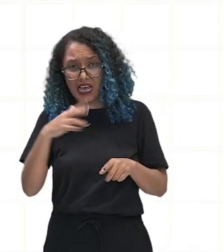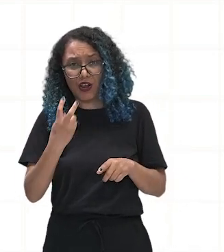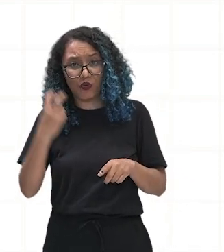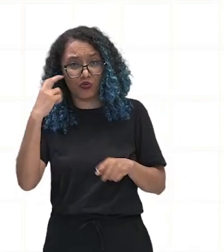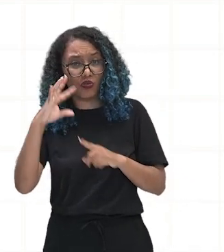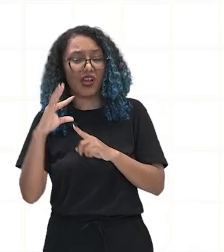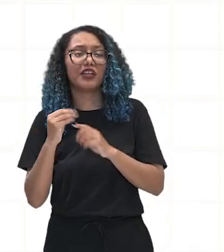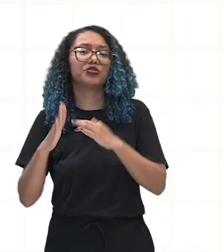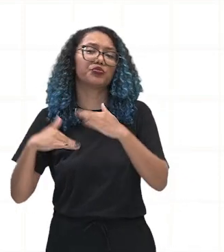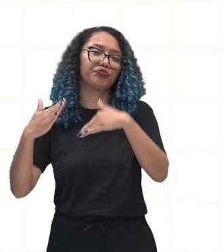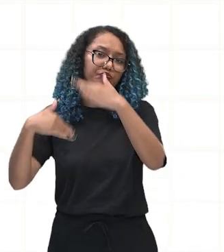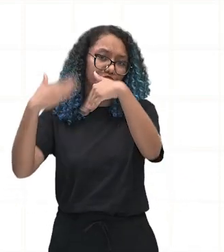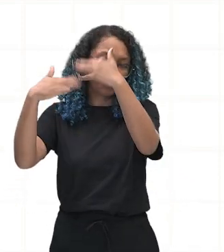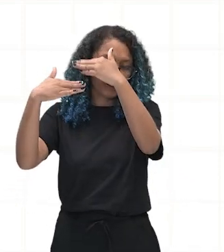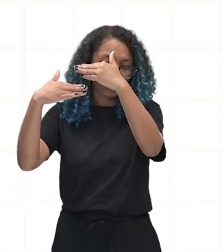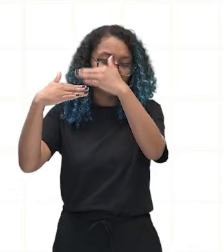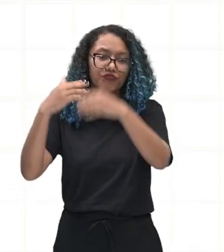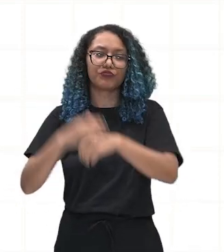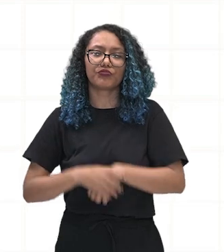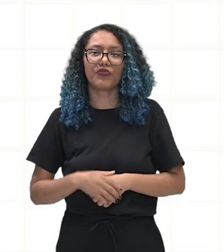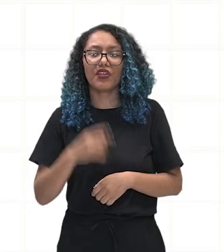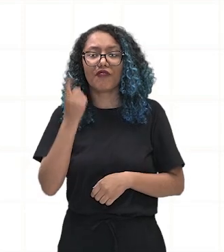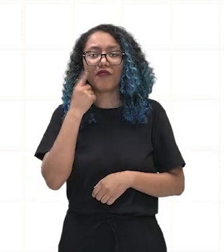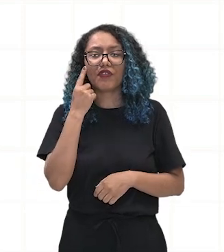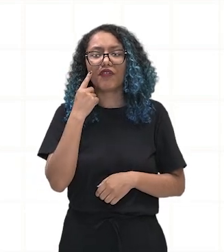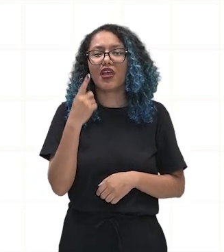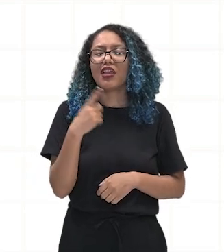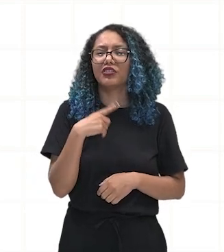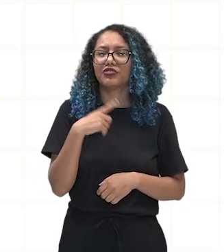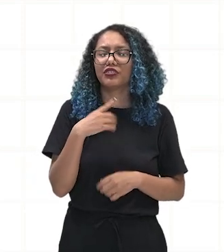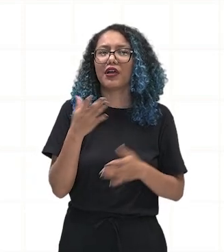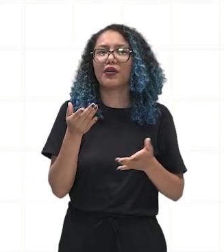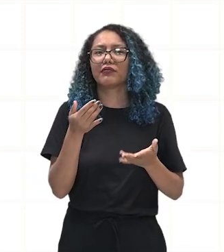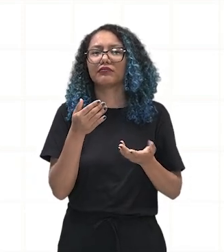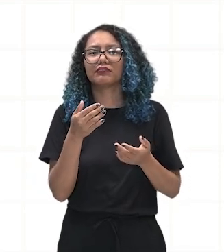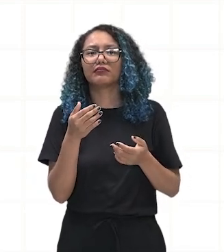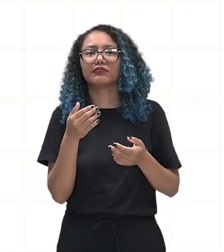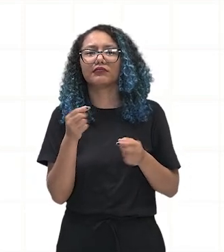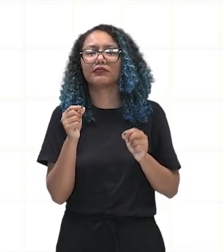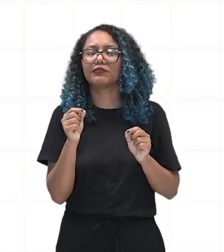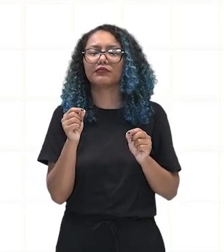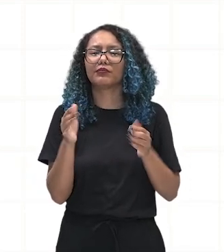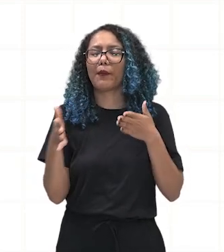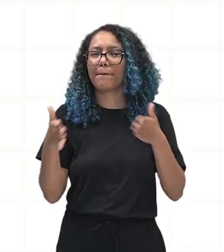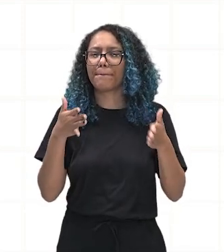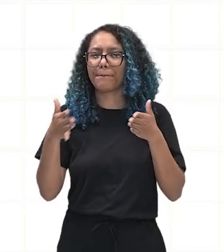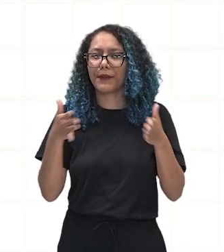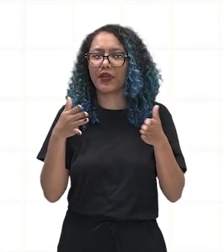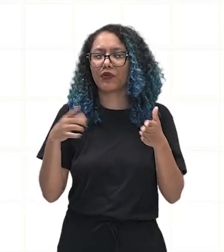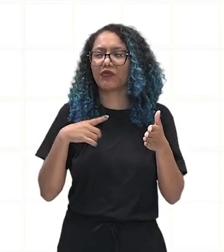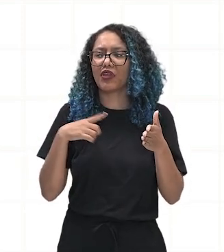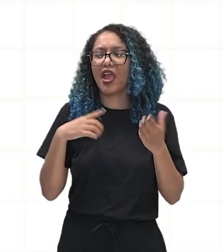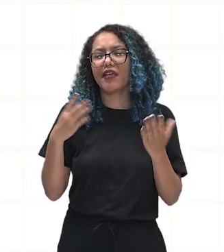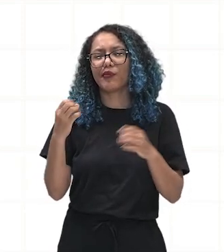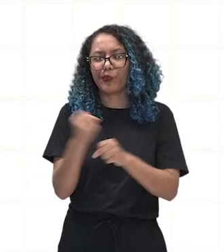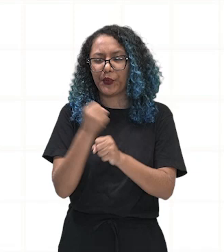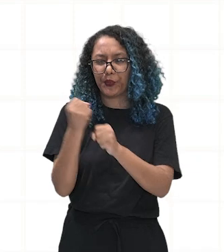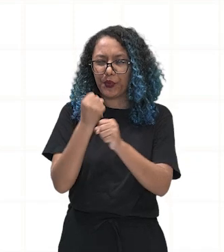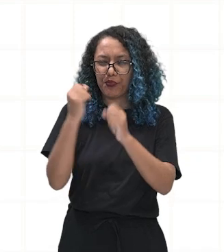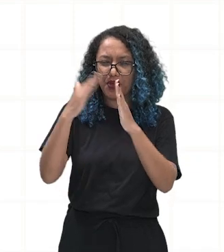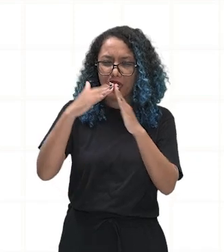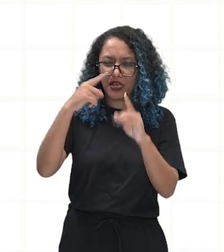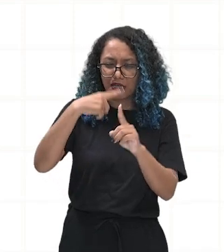vamos ver grandes construções, este é um período também que vamos ver aí grandes igrejas sendo construídas,